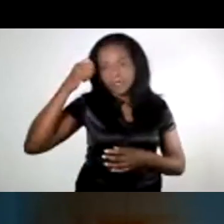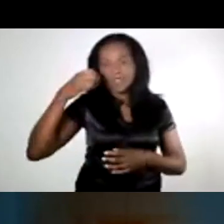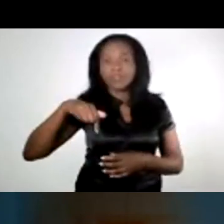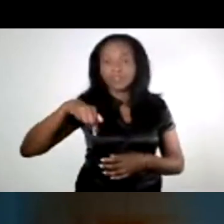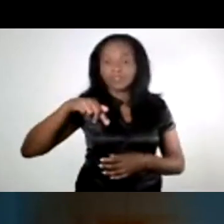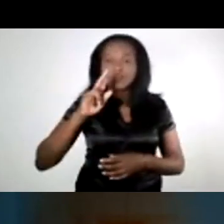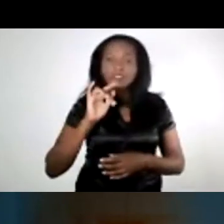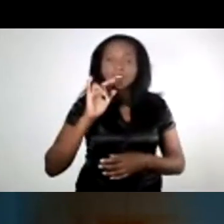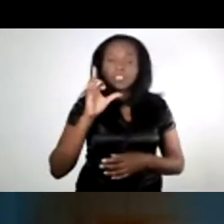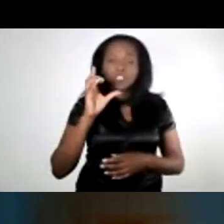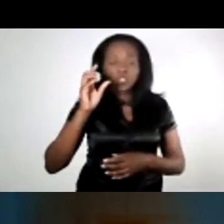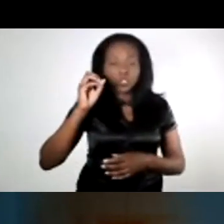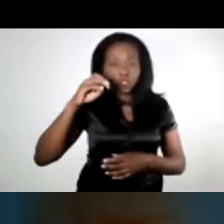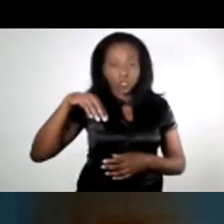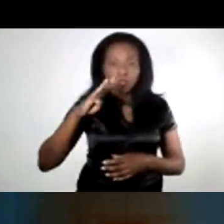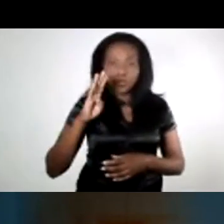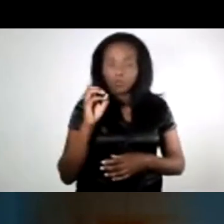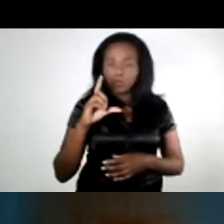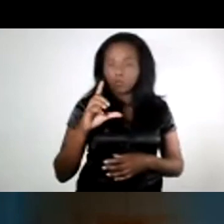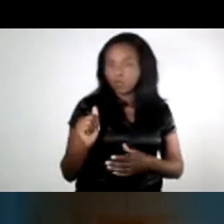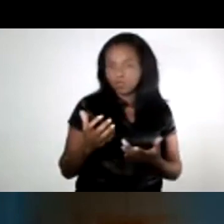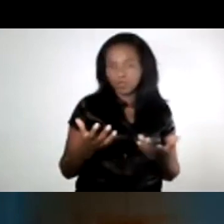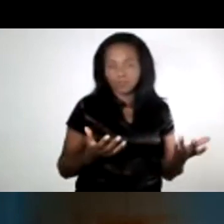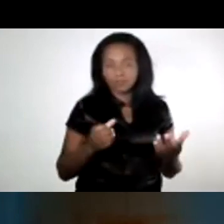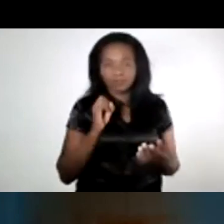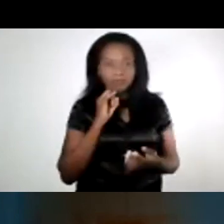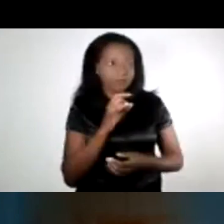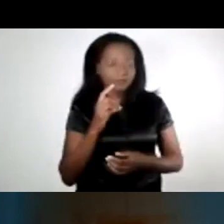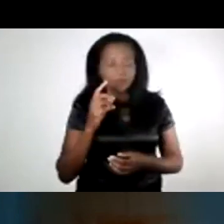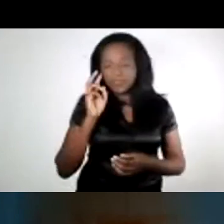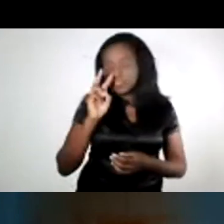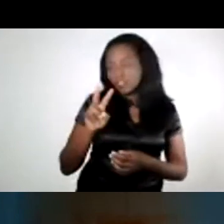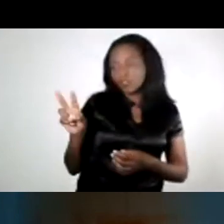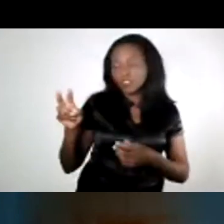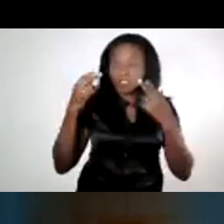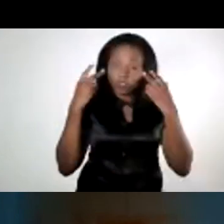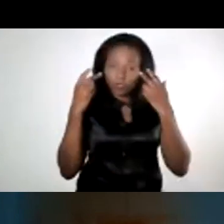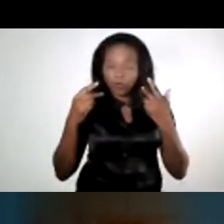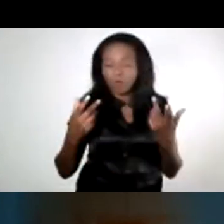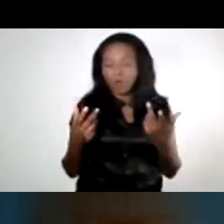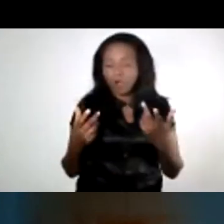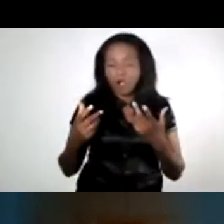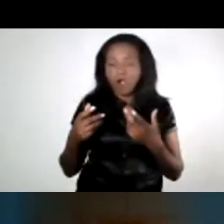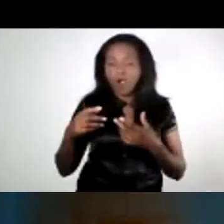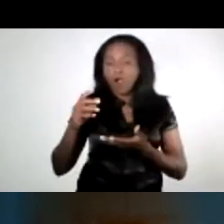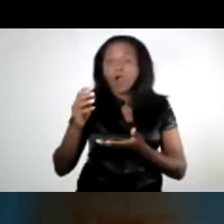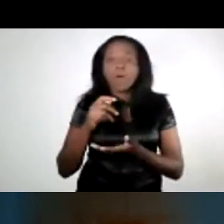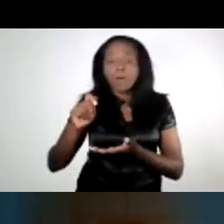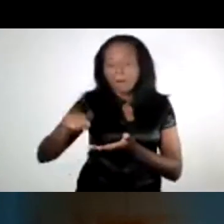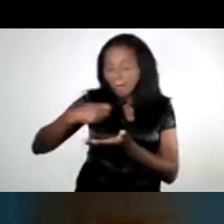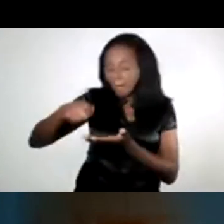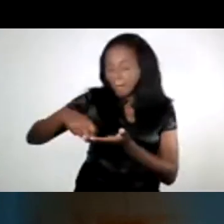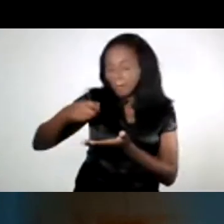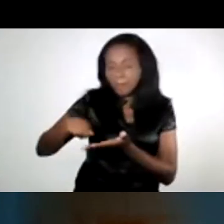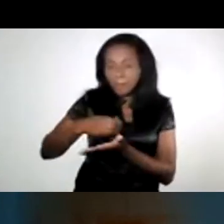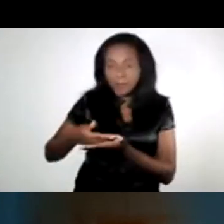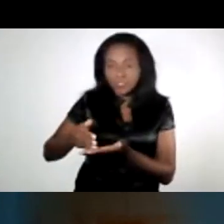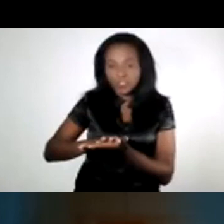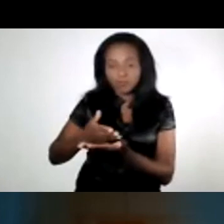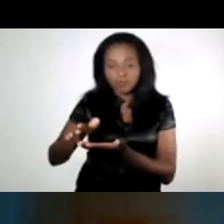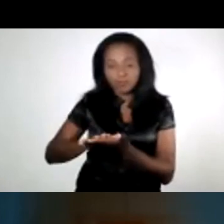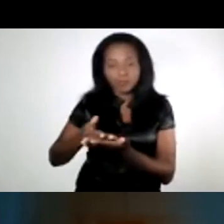visse representado num comercial, o comercial margarina não ia ter margarina, ia ter